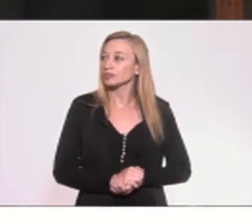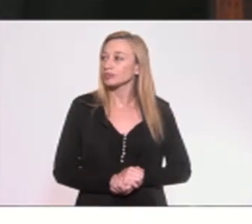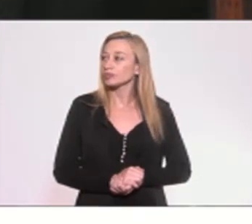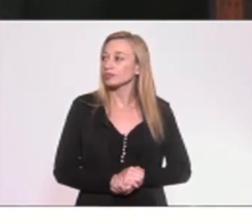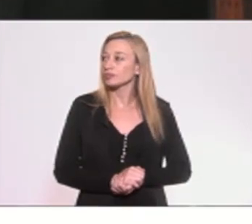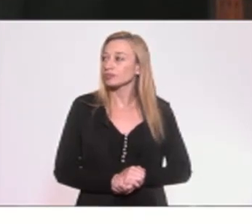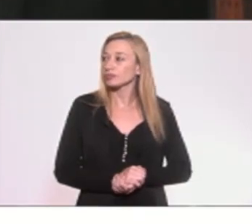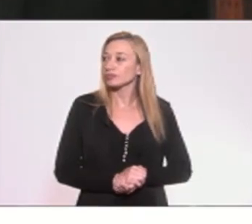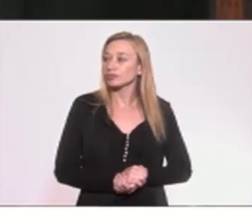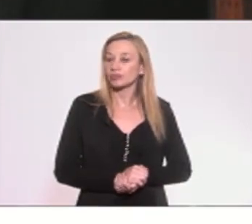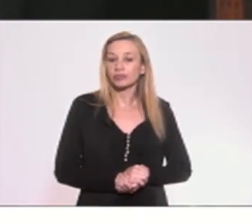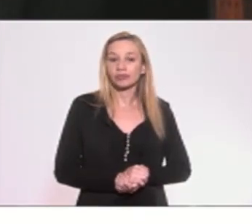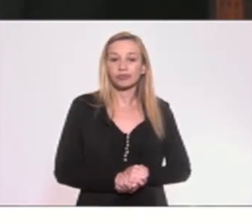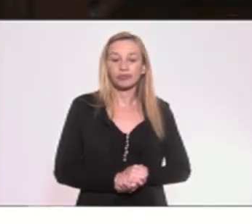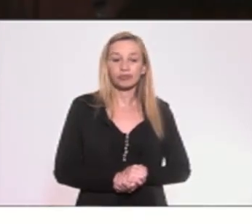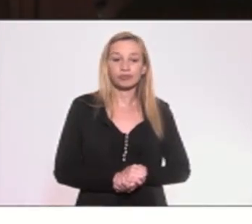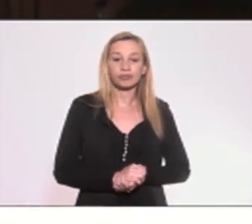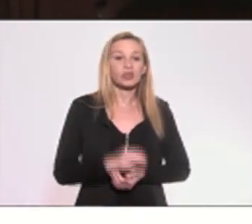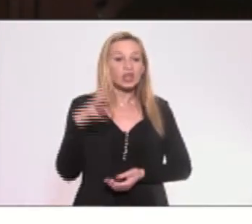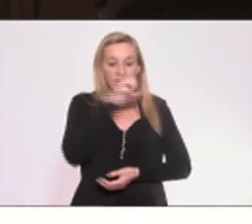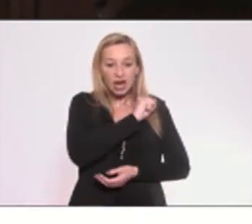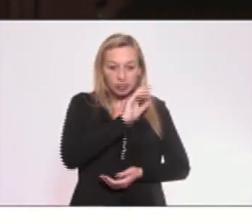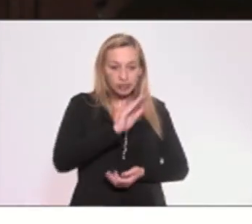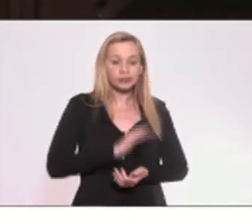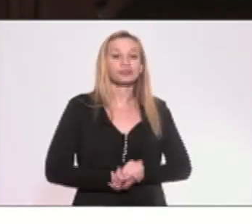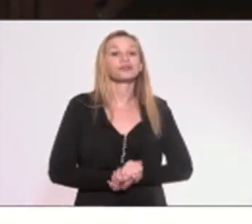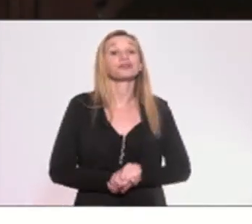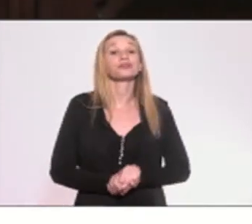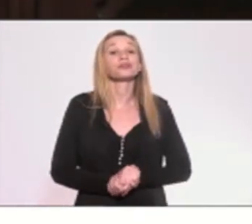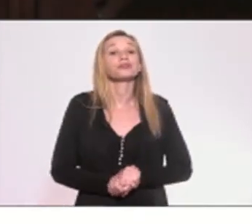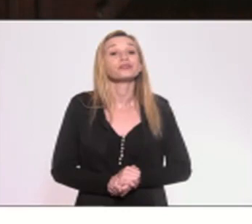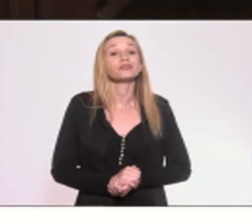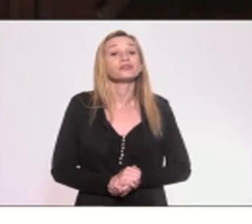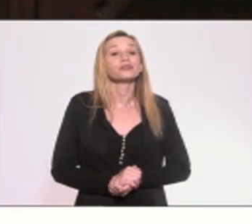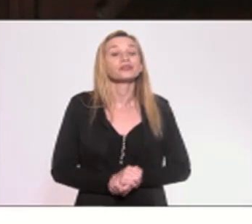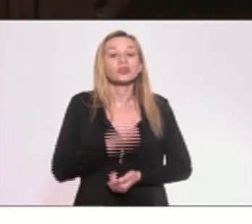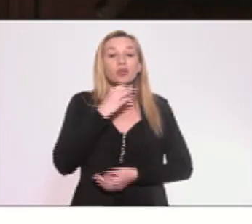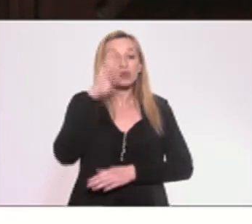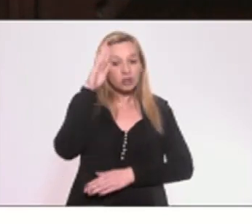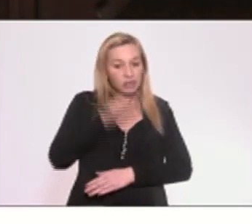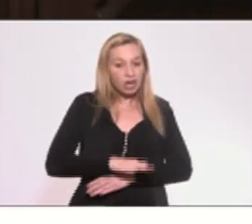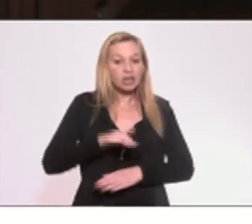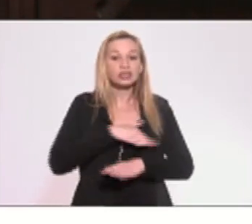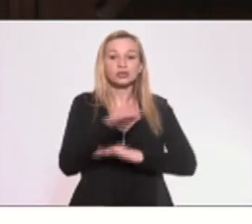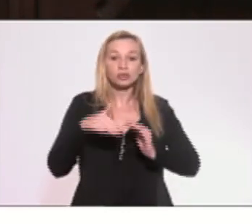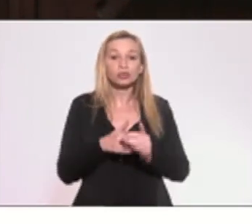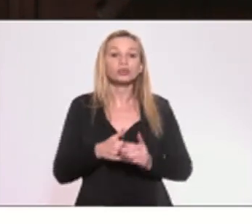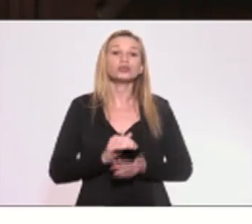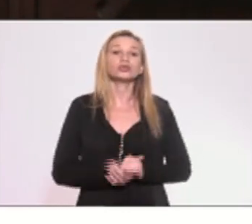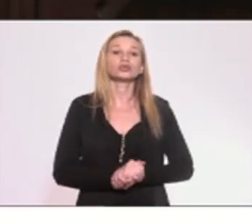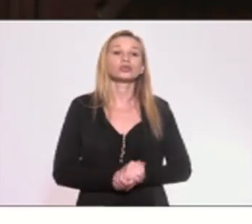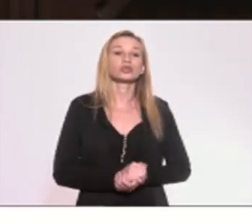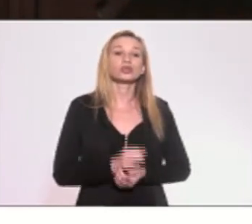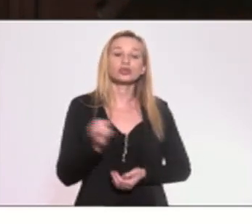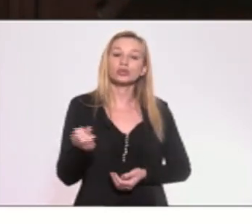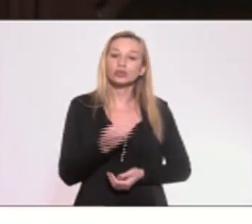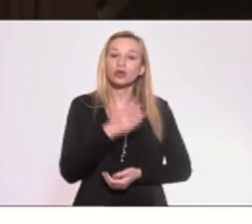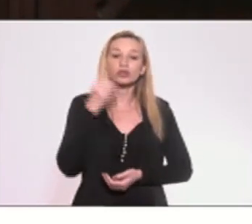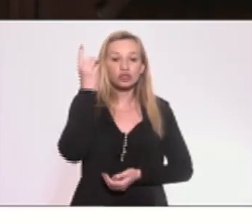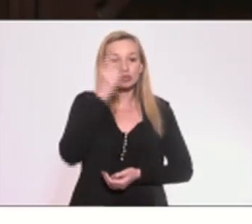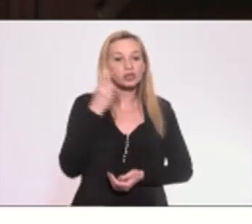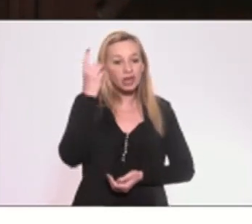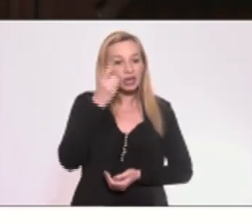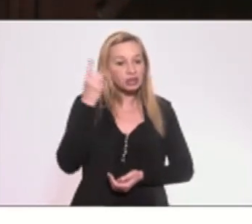colegas têm feito assim. Vai ser rápido, presidente. Obrigada. Boa tarde a todos e todas, nobres